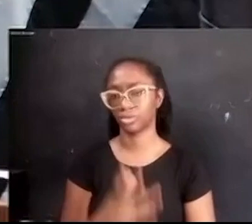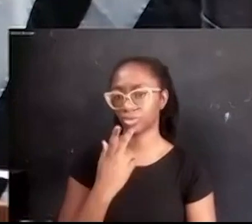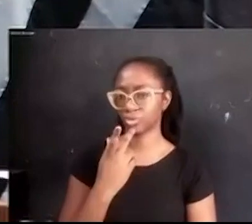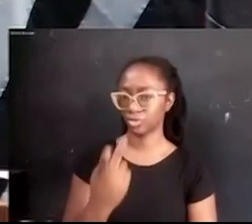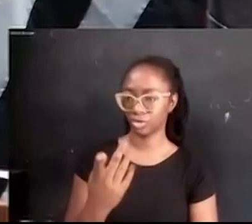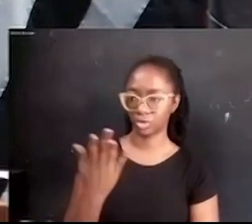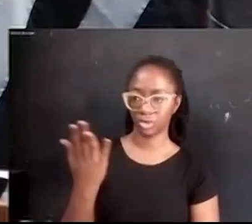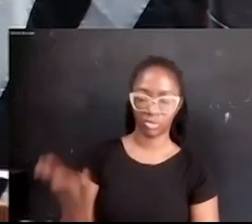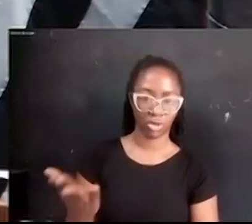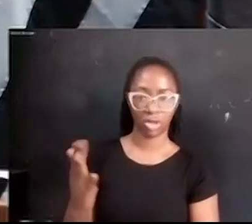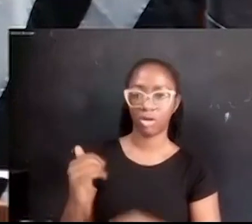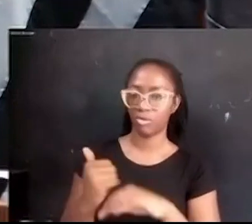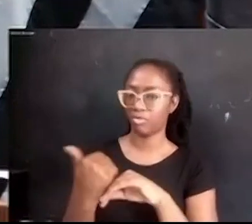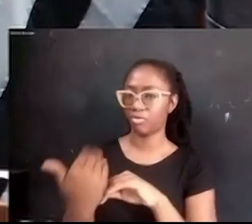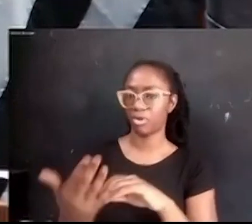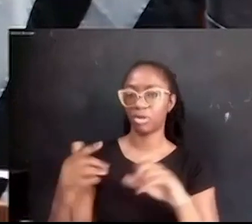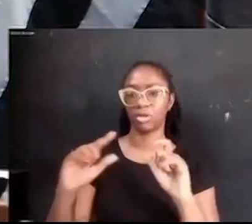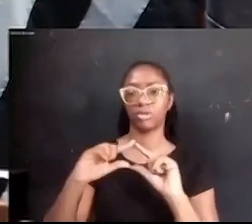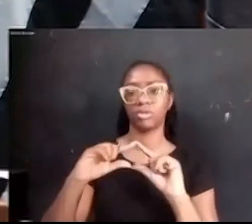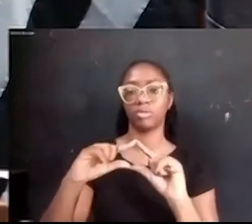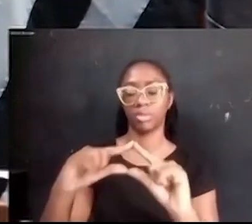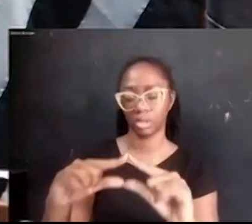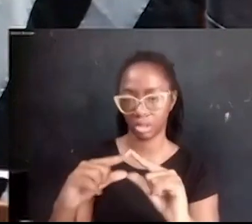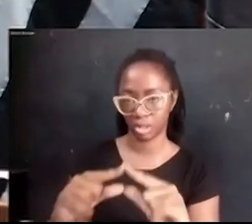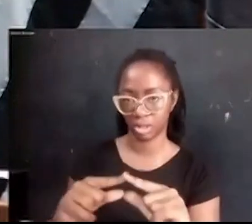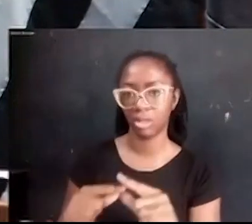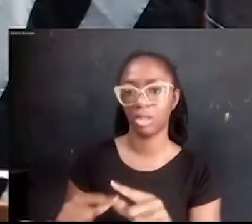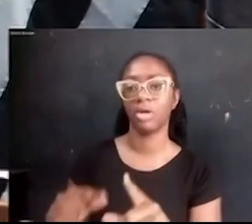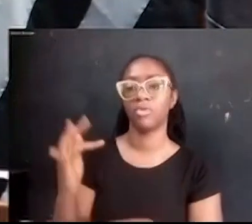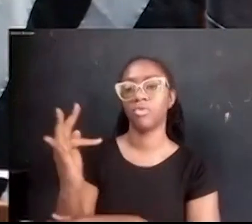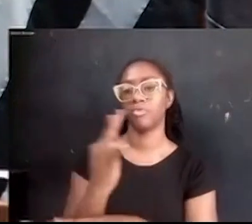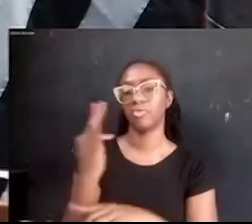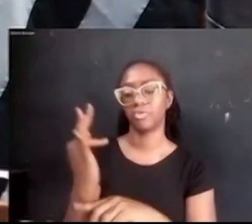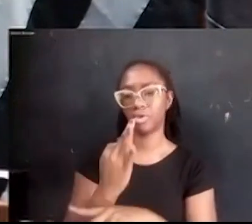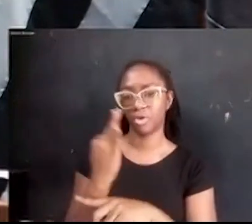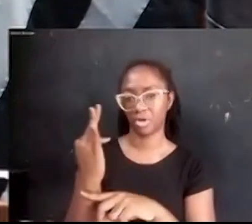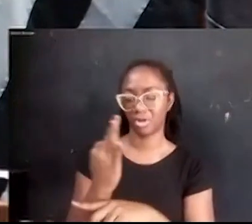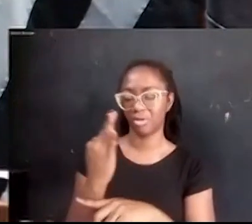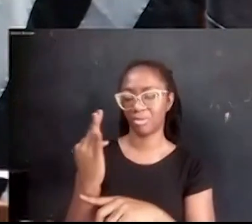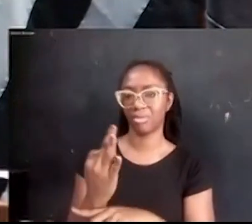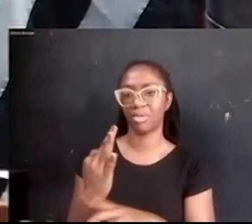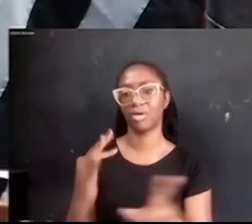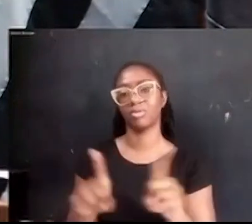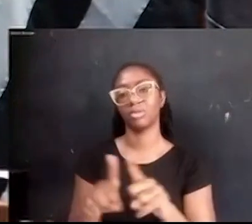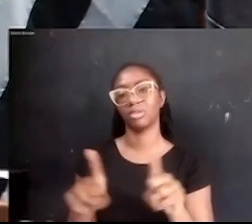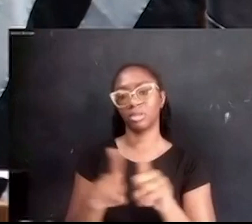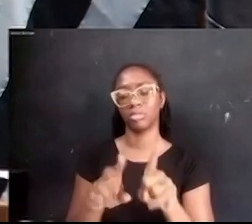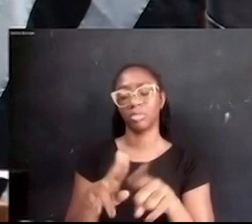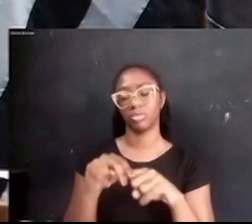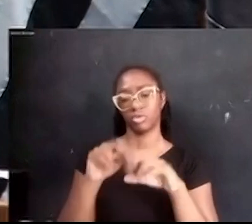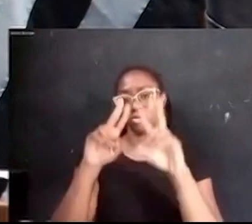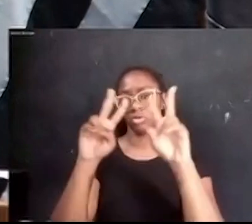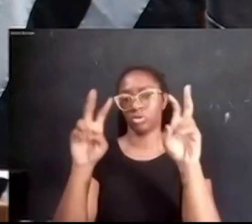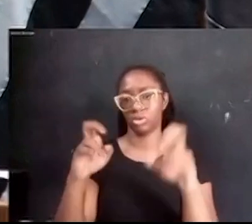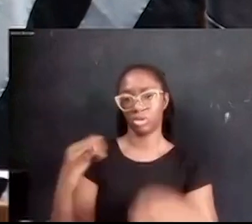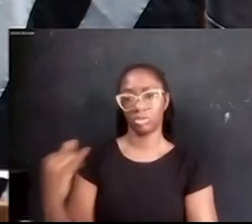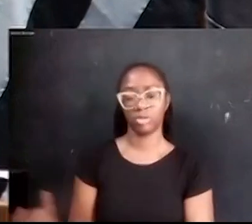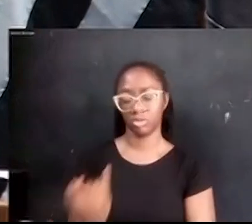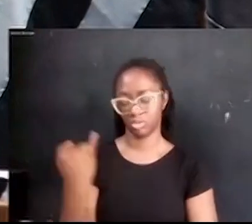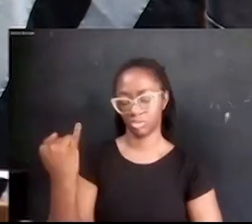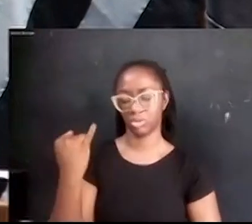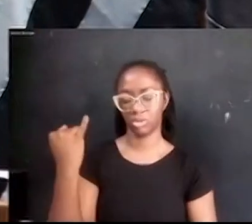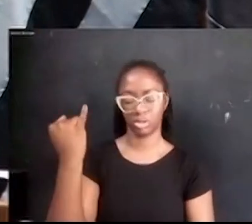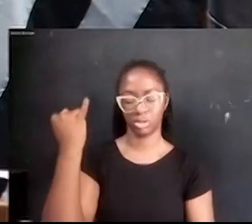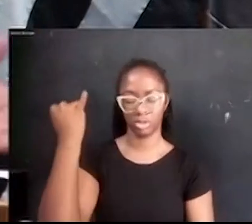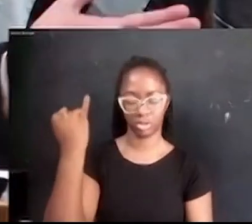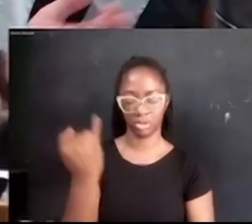padrões né, dos convencionais, né? Além de tudo, pelo tema tão oportuno que o senhor nos traz.